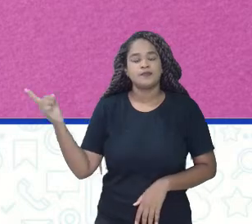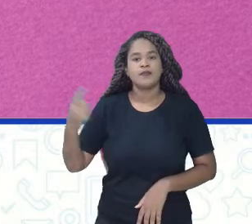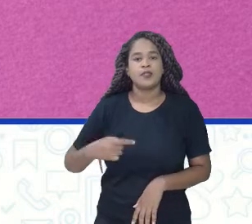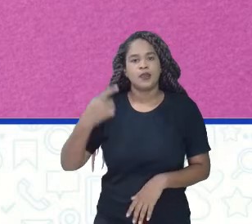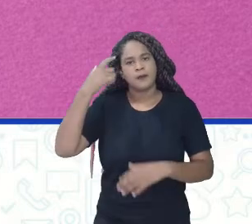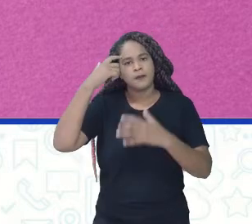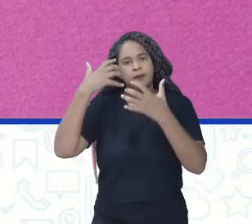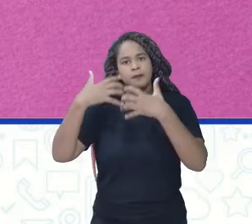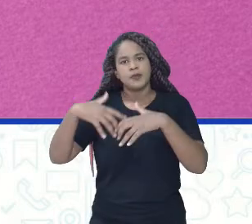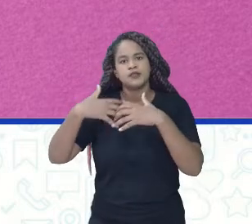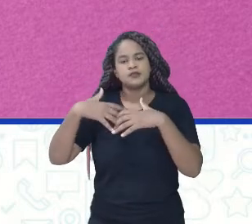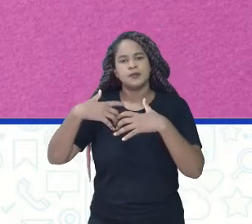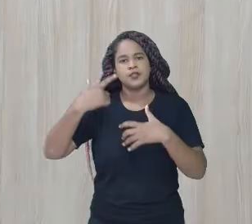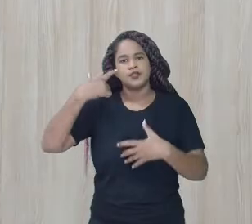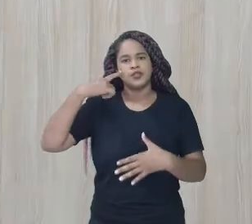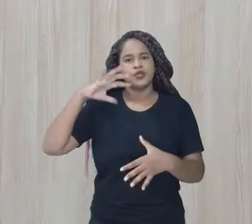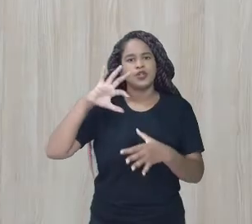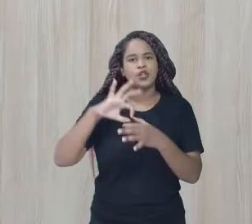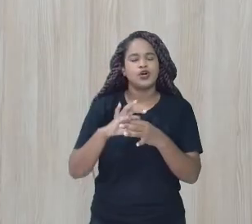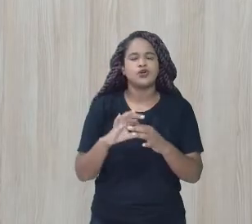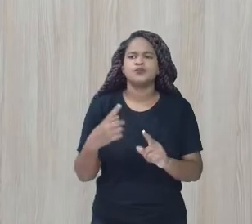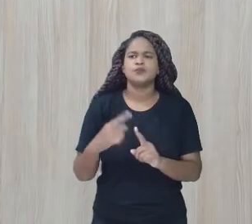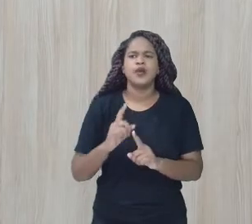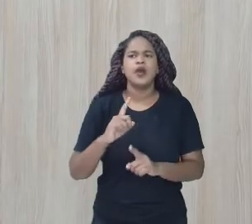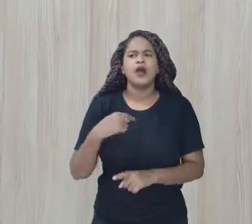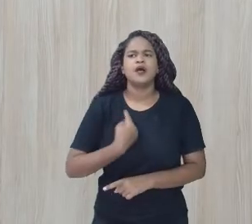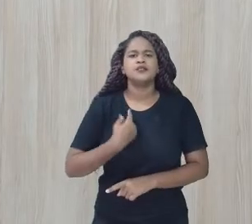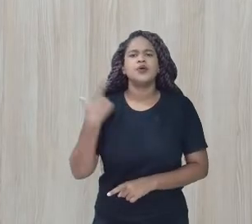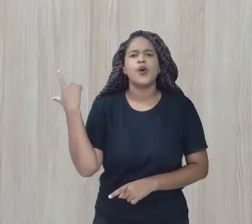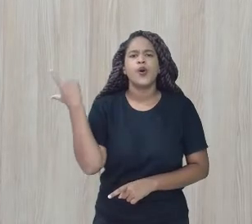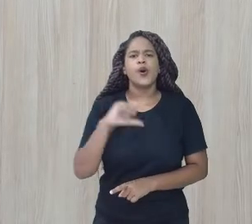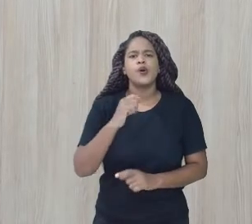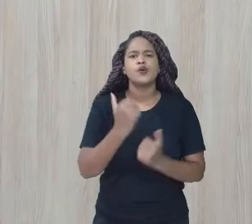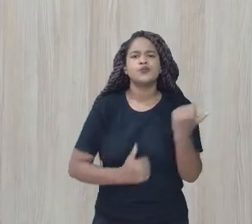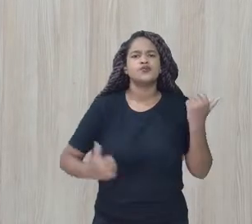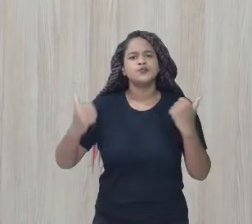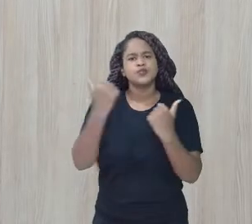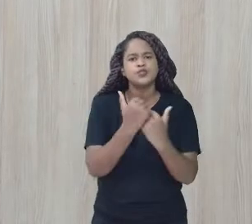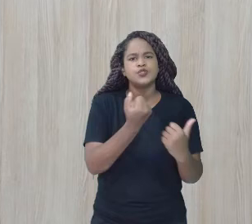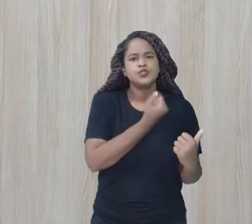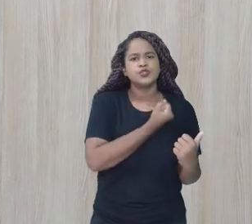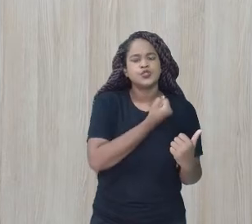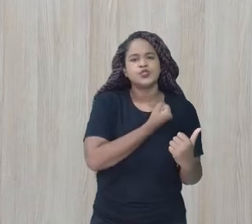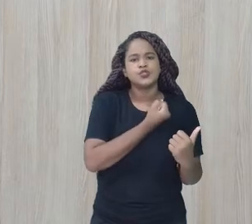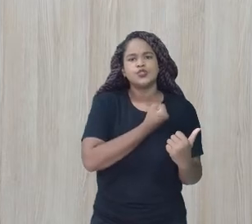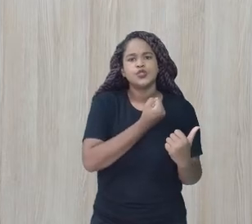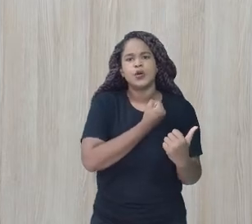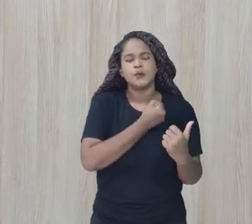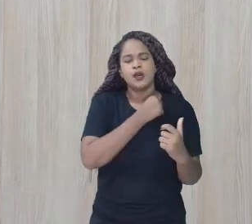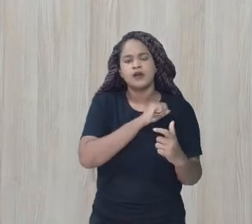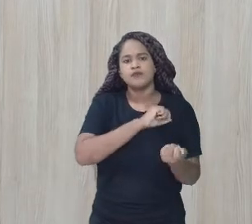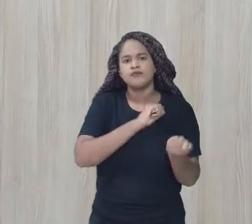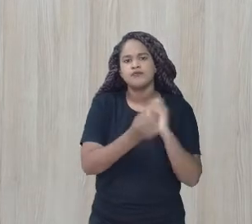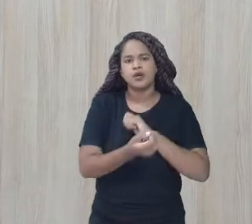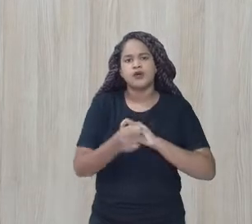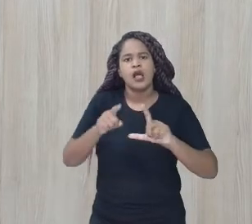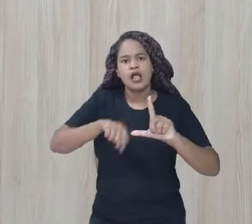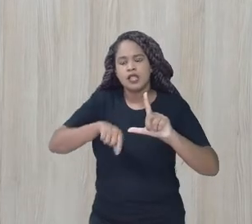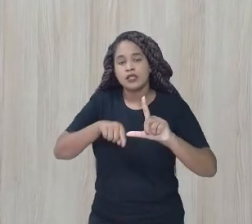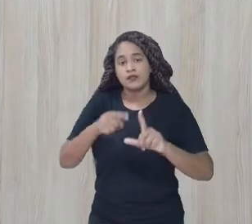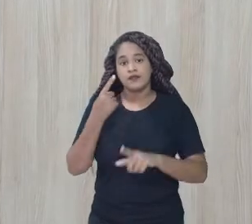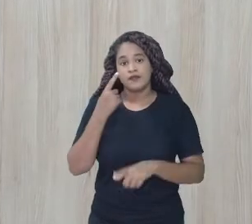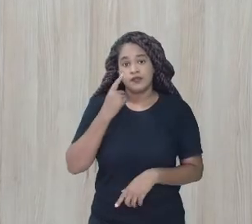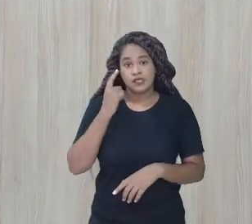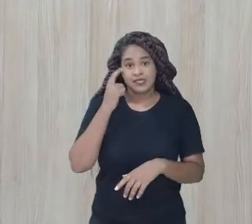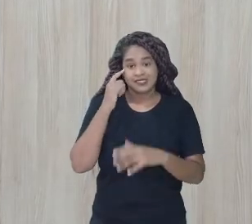lógico. E aí, por que a gente fez a substituição? Vou contar uma novidade para vocês. O cérebro da gente, ele pensa mais rápido